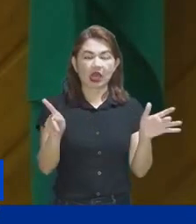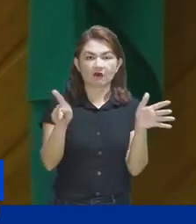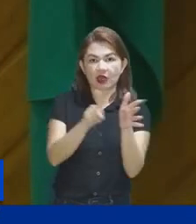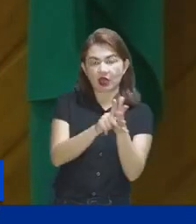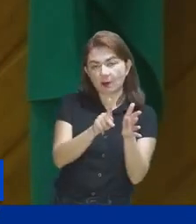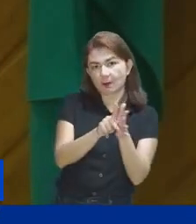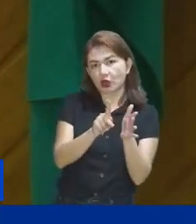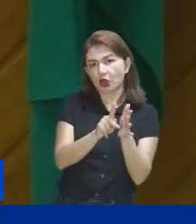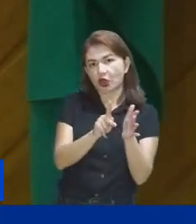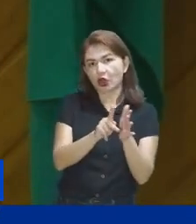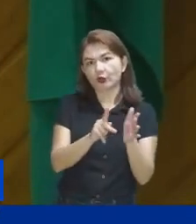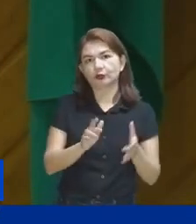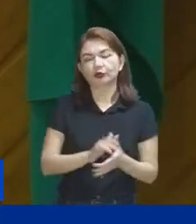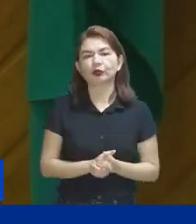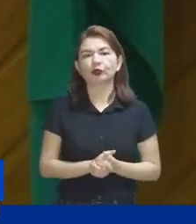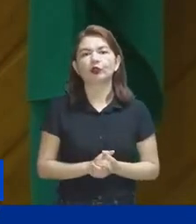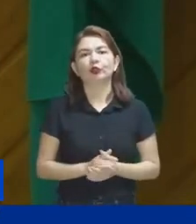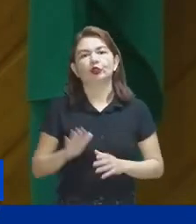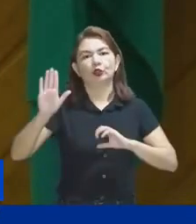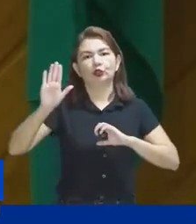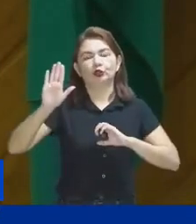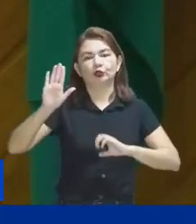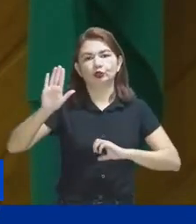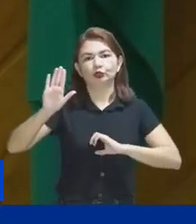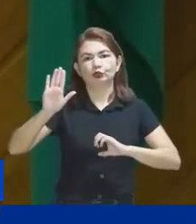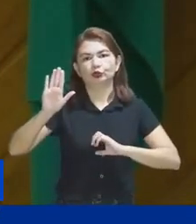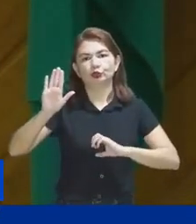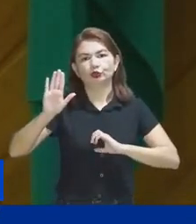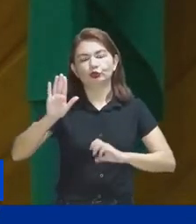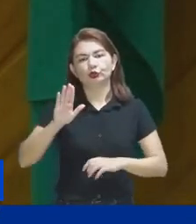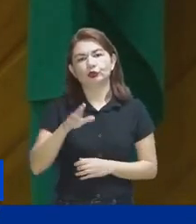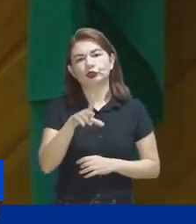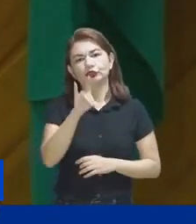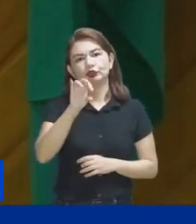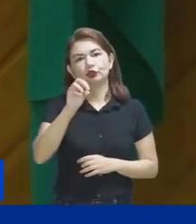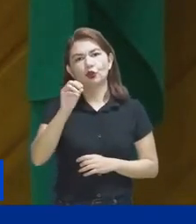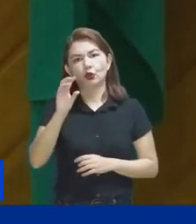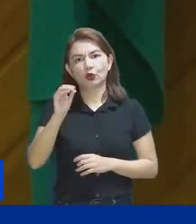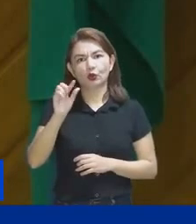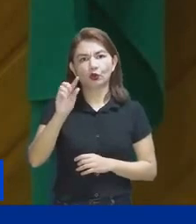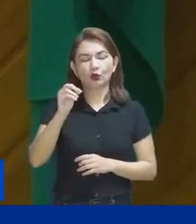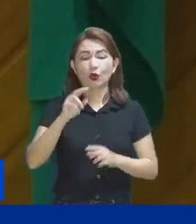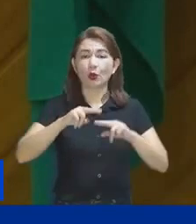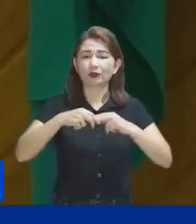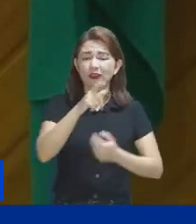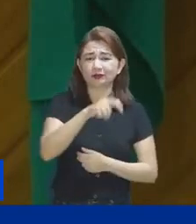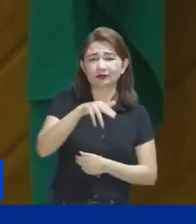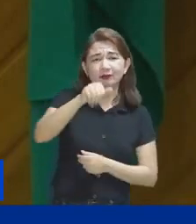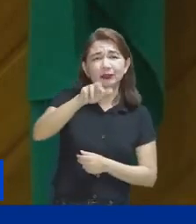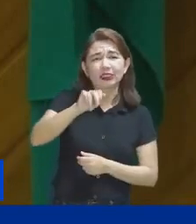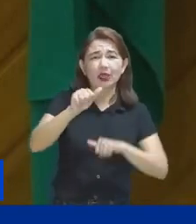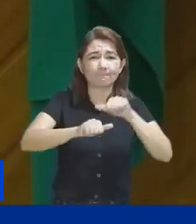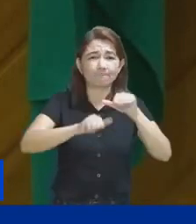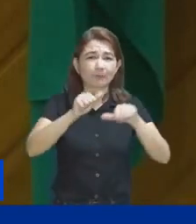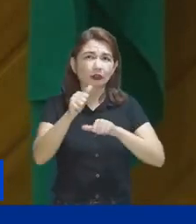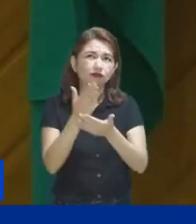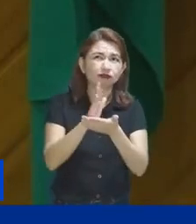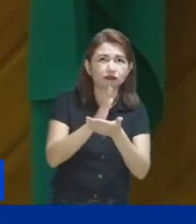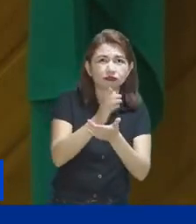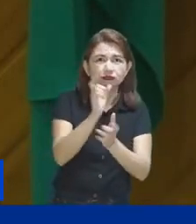Todavia, excelências, no testemunho colhido em juízo do delegado de Polícia Federal João Paulo Barbosa Lopes, o